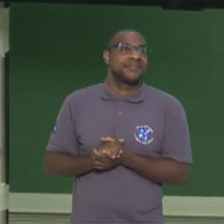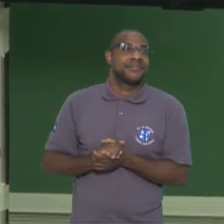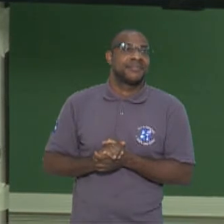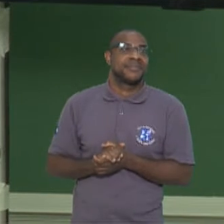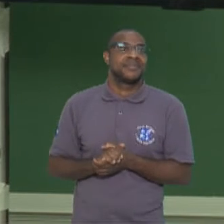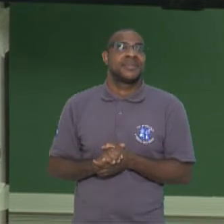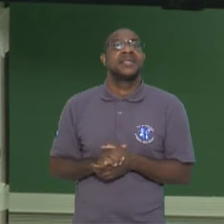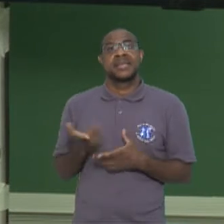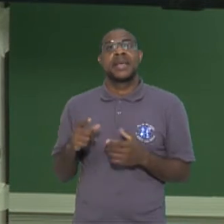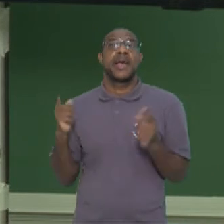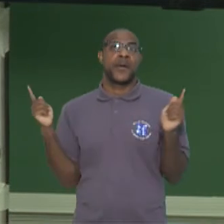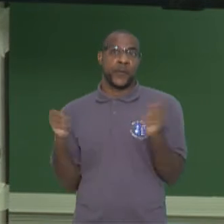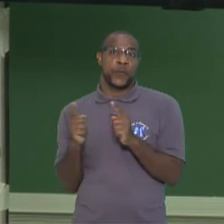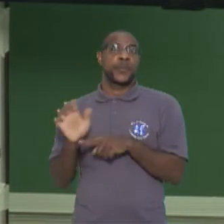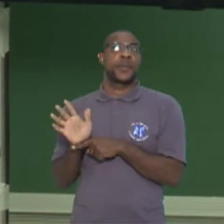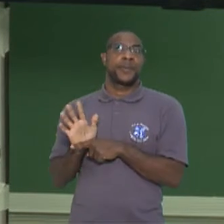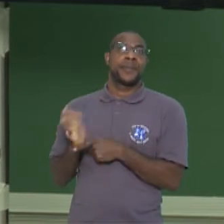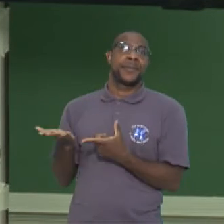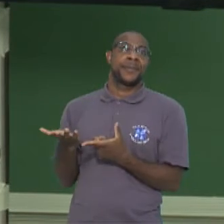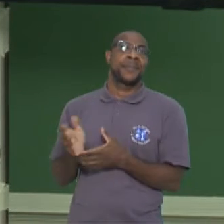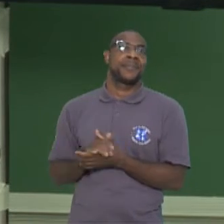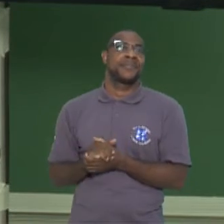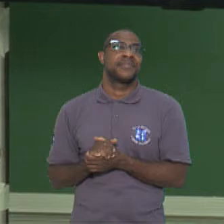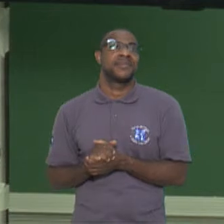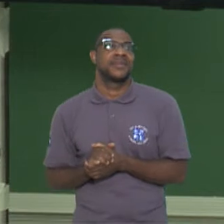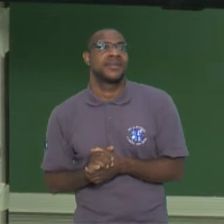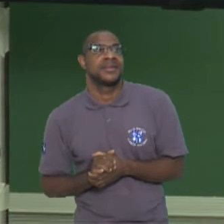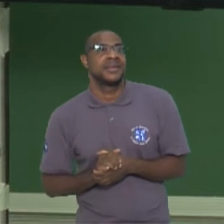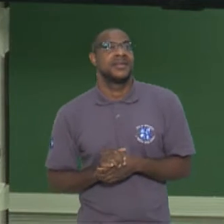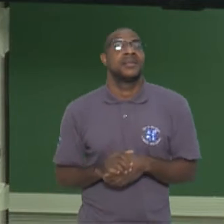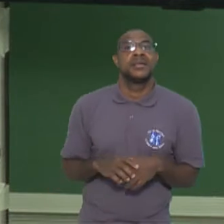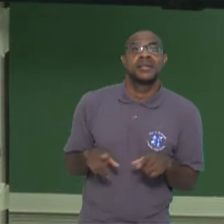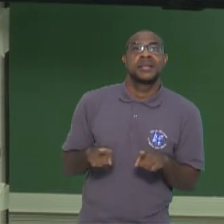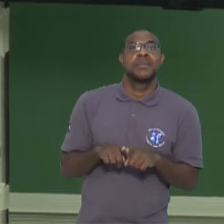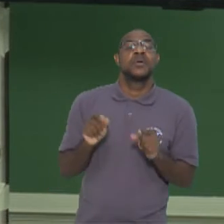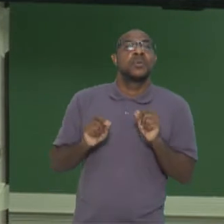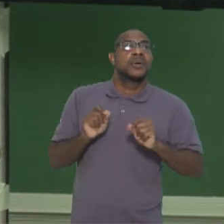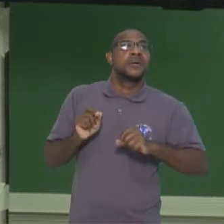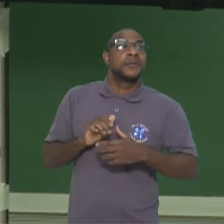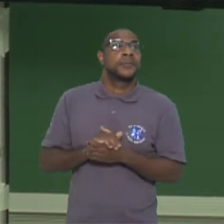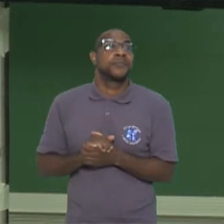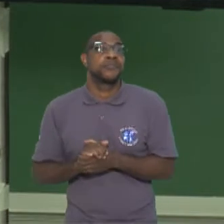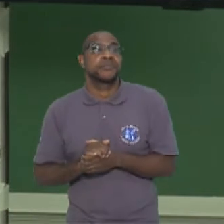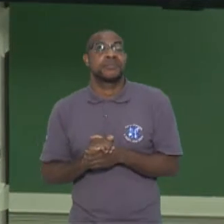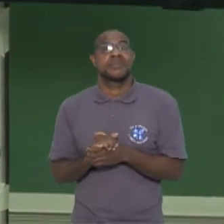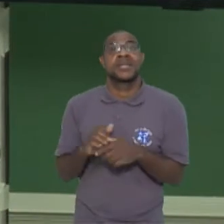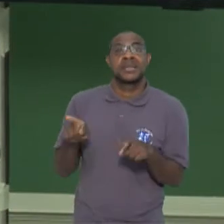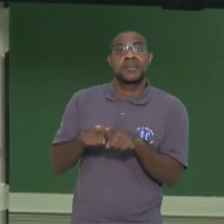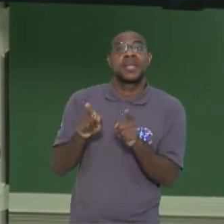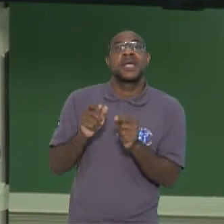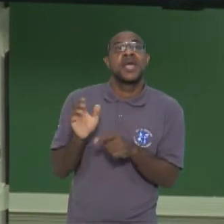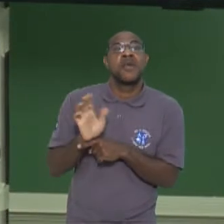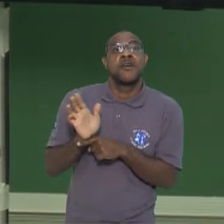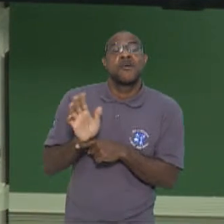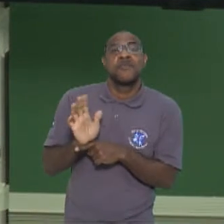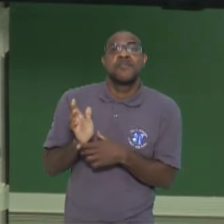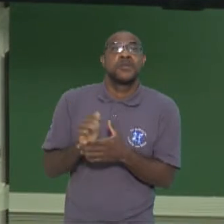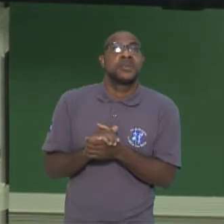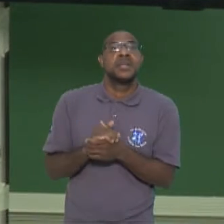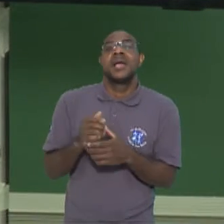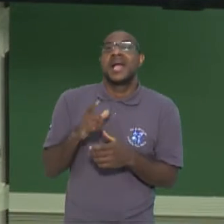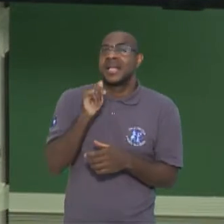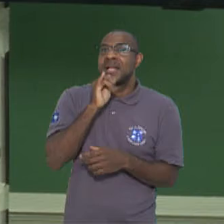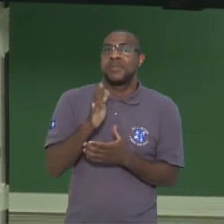Então, curta-metragem. São mais breves que os filmes comerciais. Que os filmes comerciais, geralmente, têm mais de uma